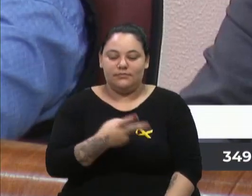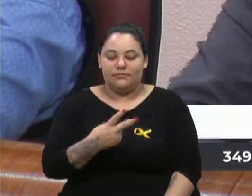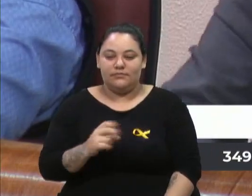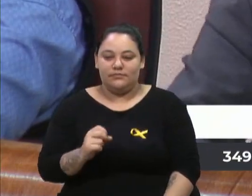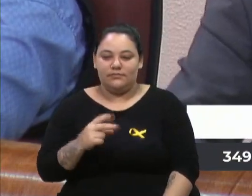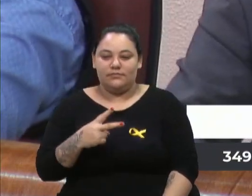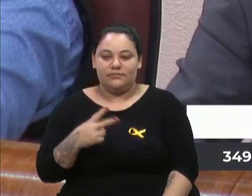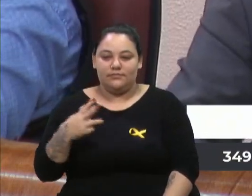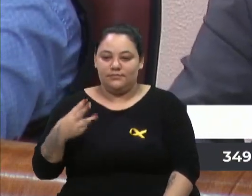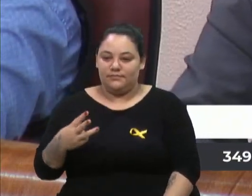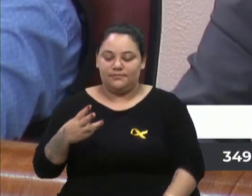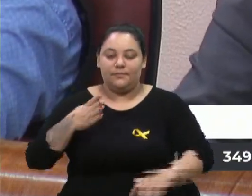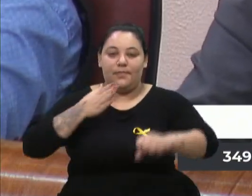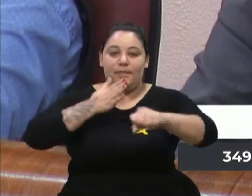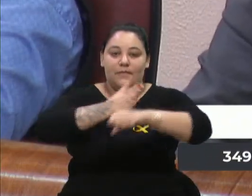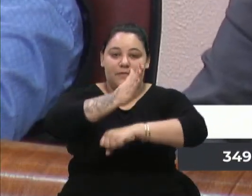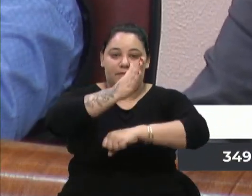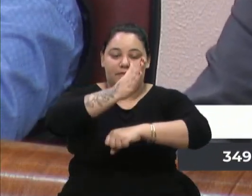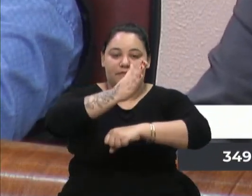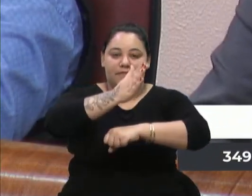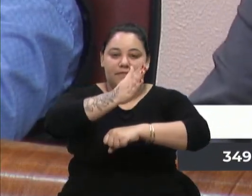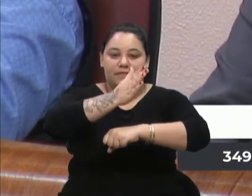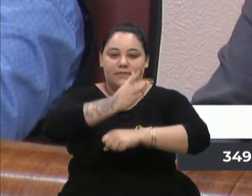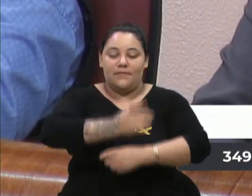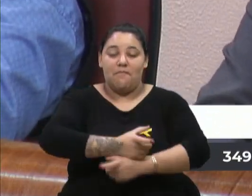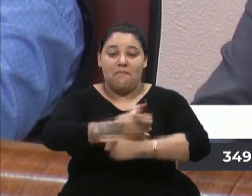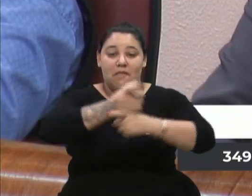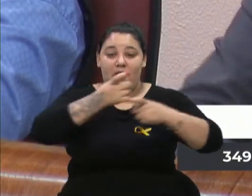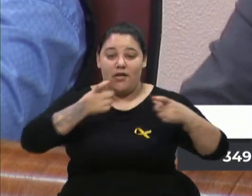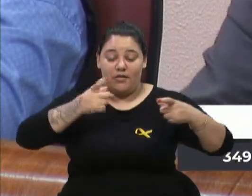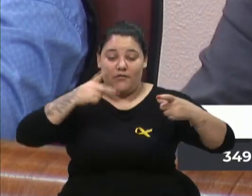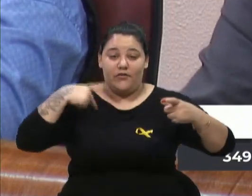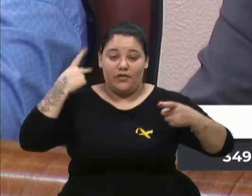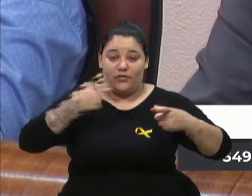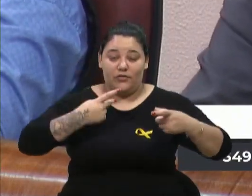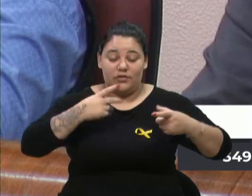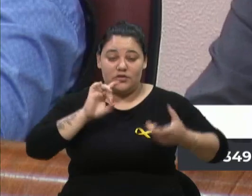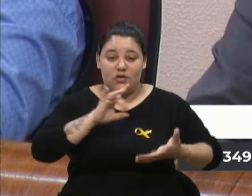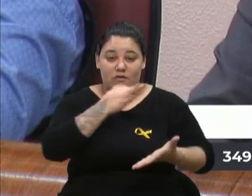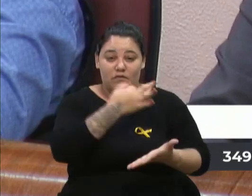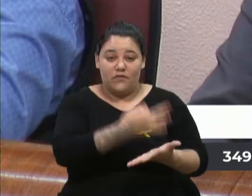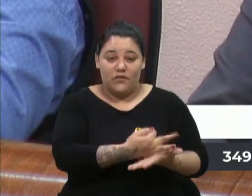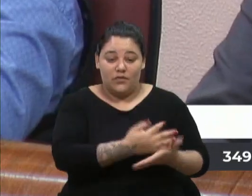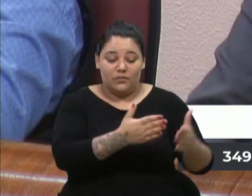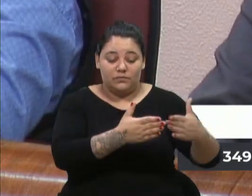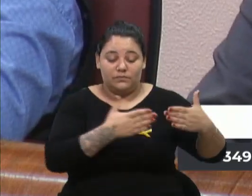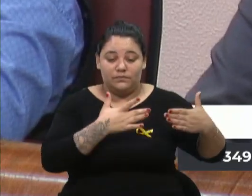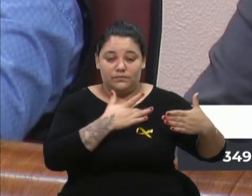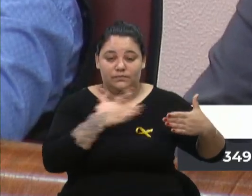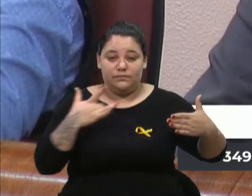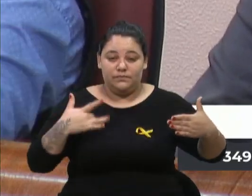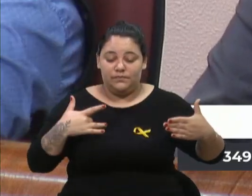13/2023 foi aprovado por unanimidade, com ausência em licença